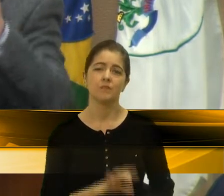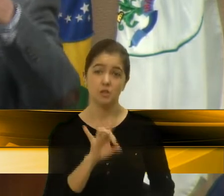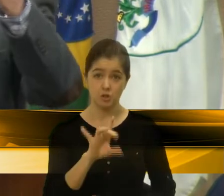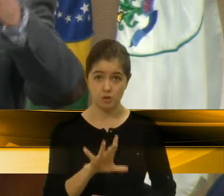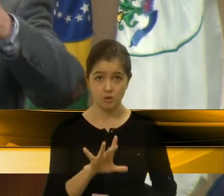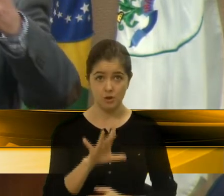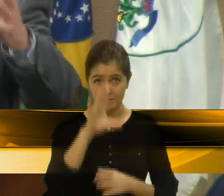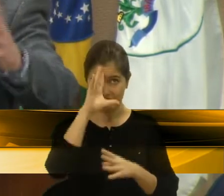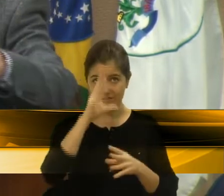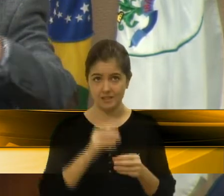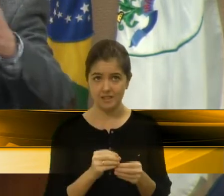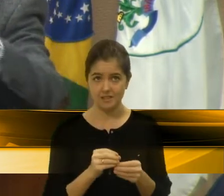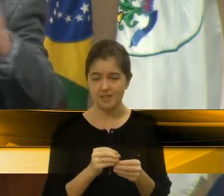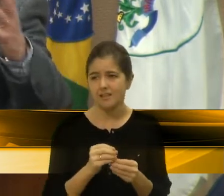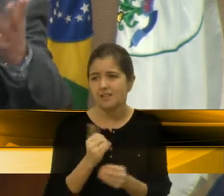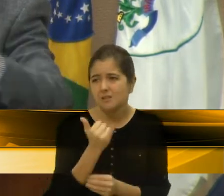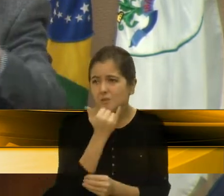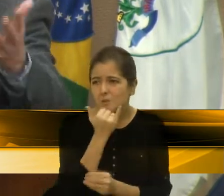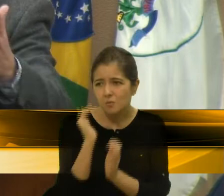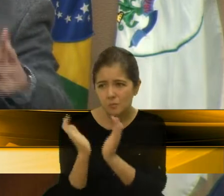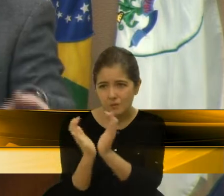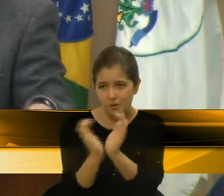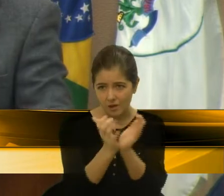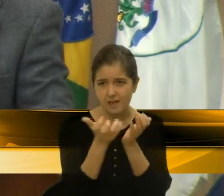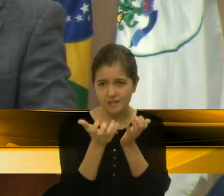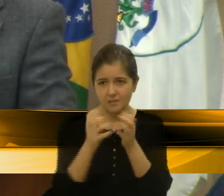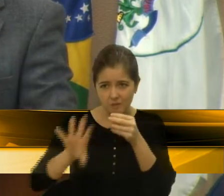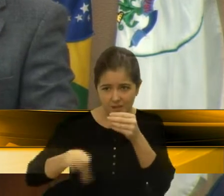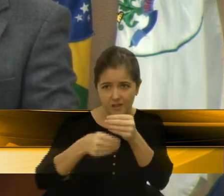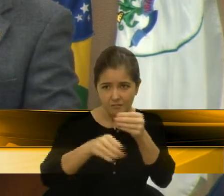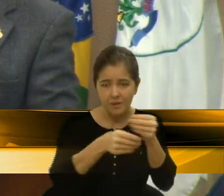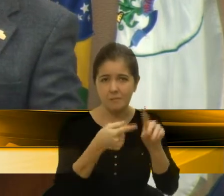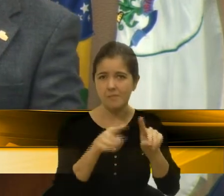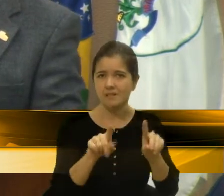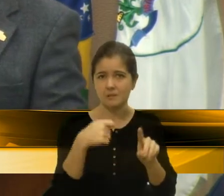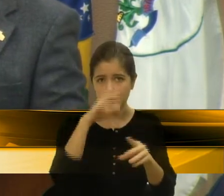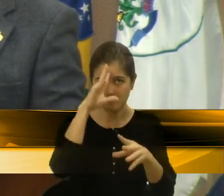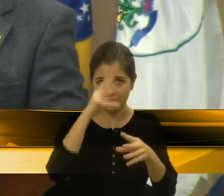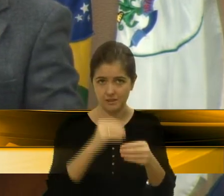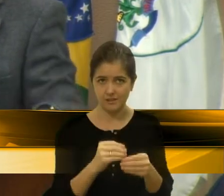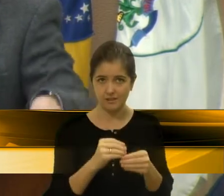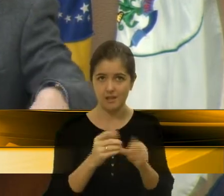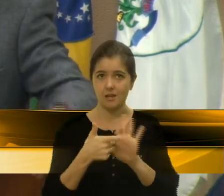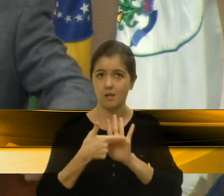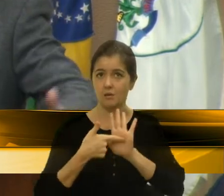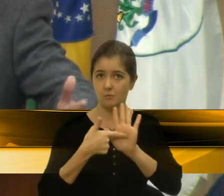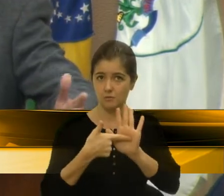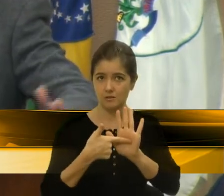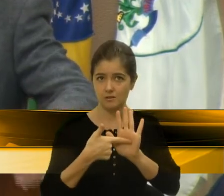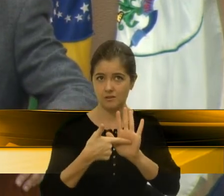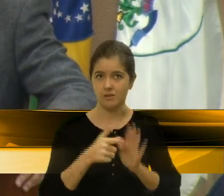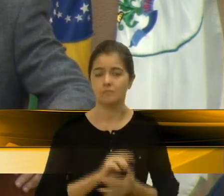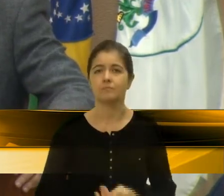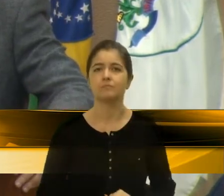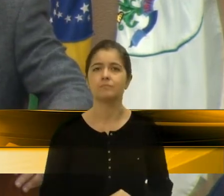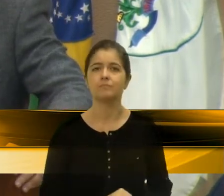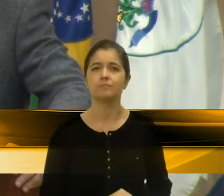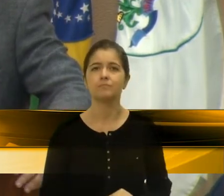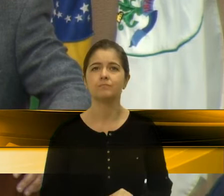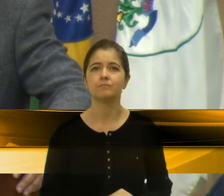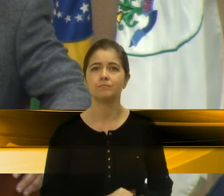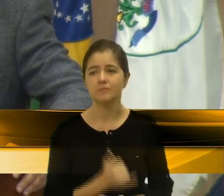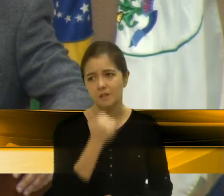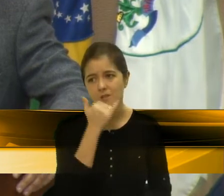finalizar, desculpem meus colegas, mas eu gostaria de finalizar mostrando este dado aqui. Desculpa, vereadora